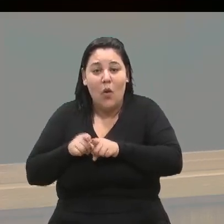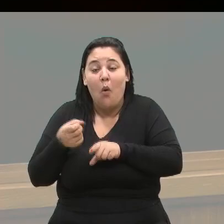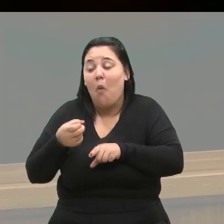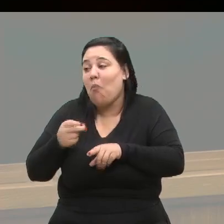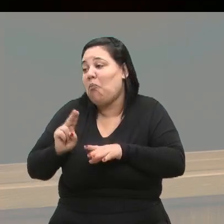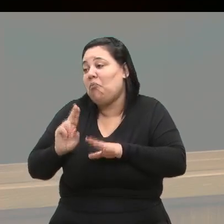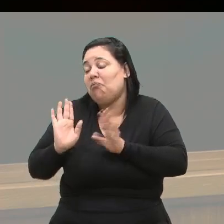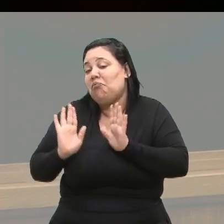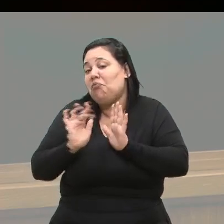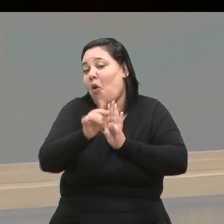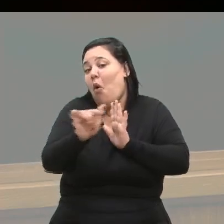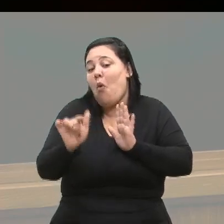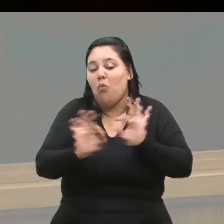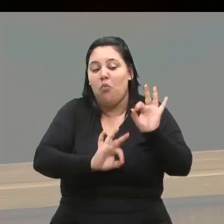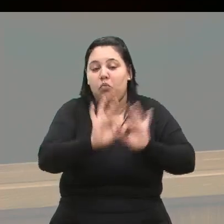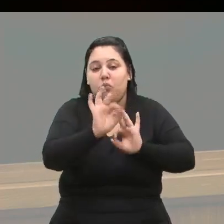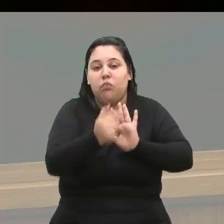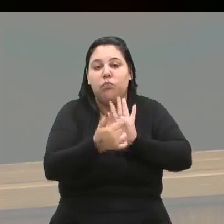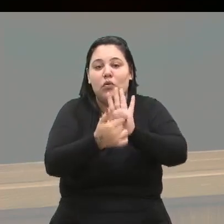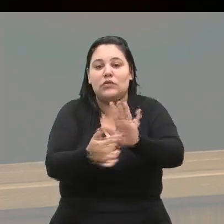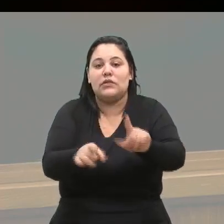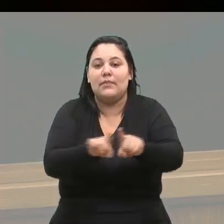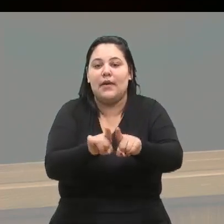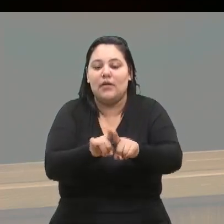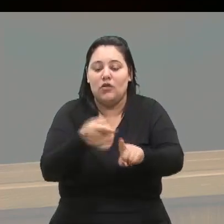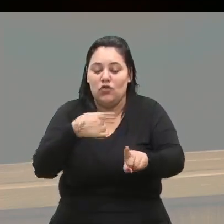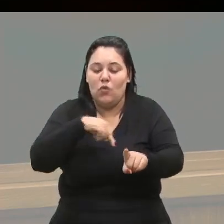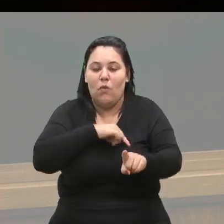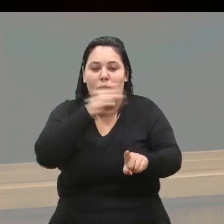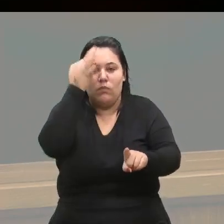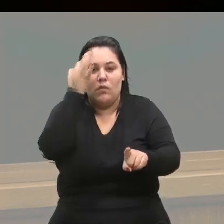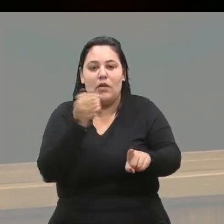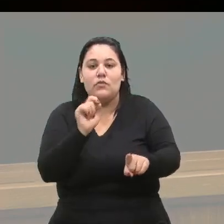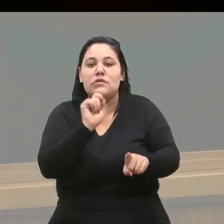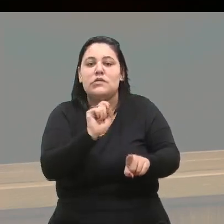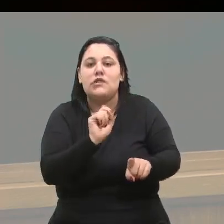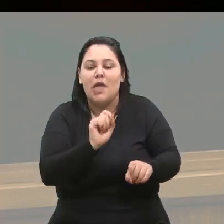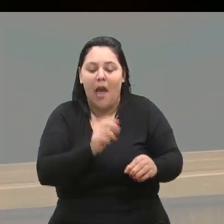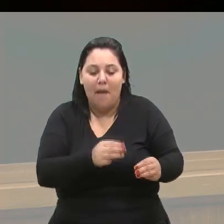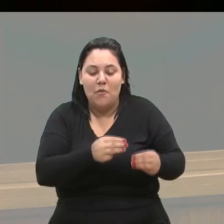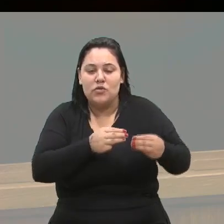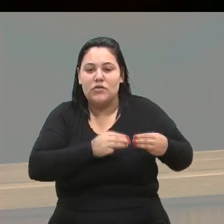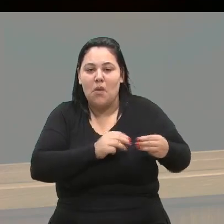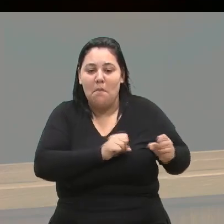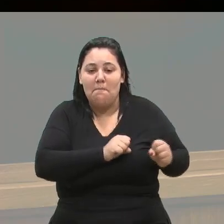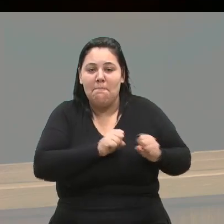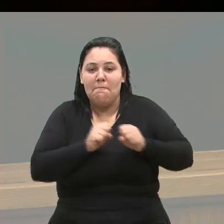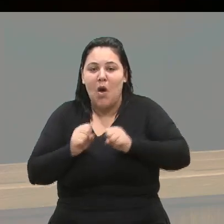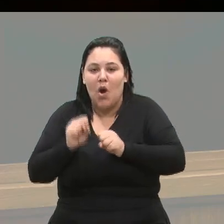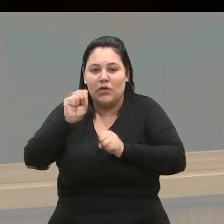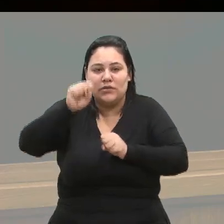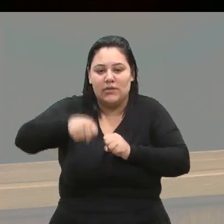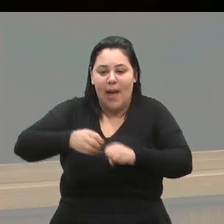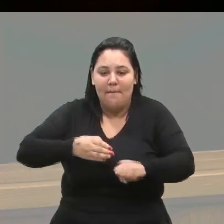ser apresentado, nós entendemos que esta moção possa